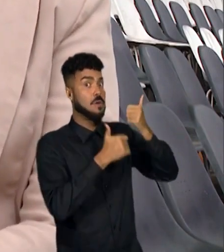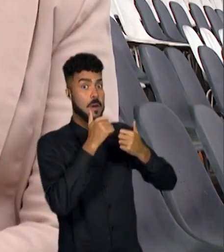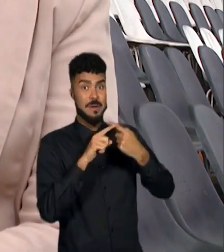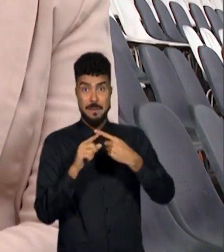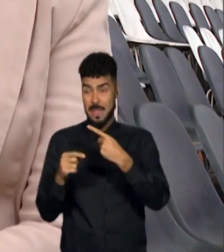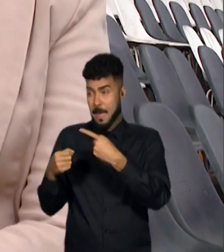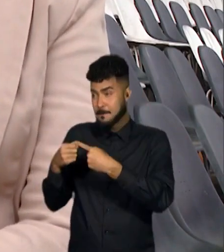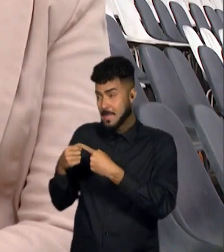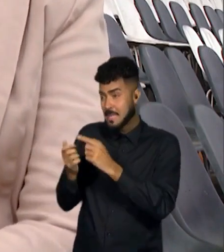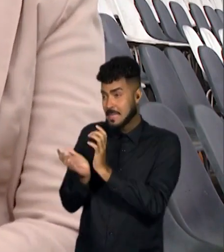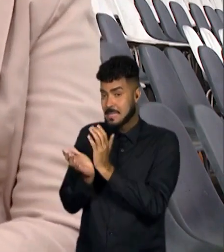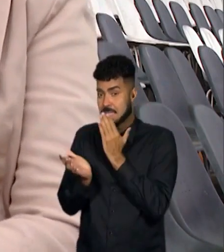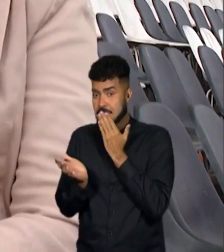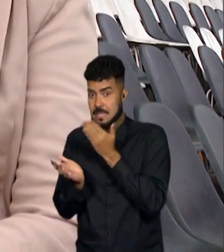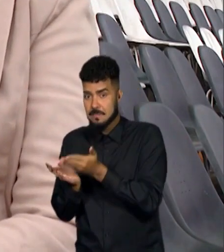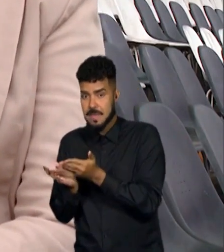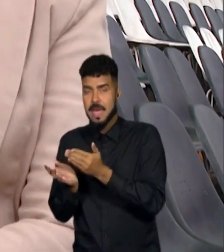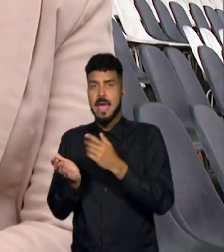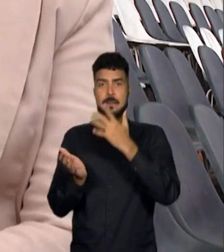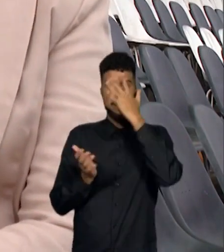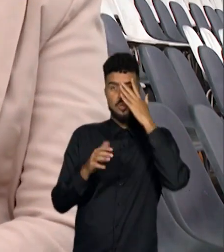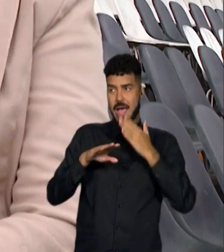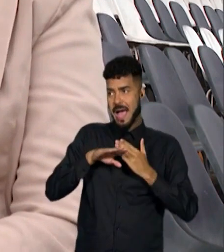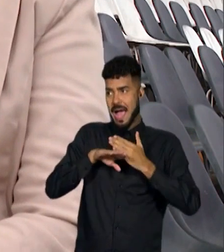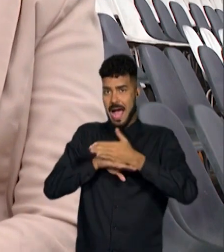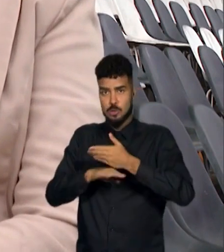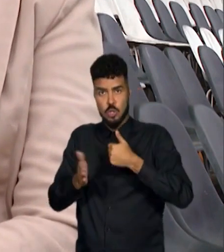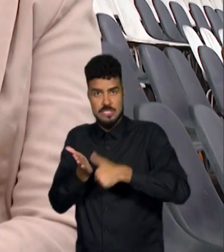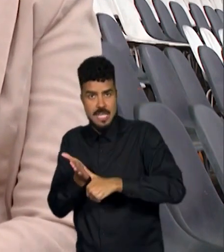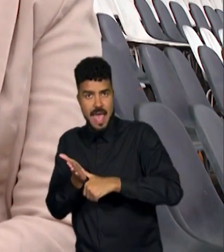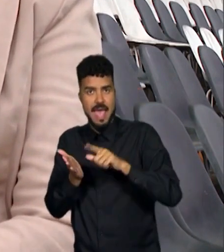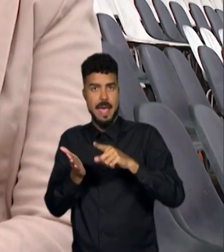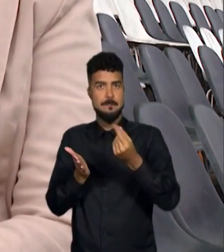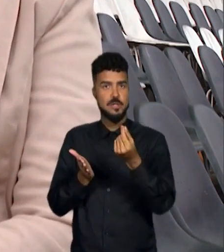que, para os quais se associar é mais barato,